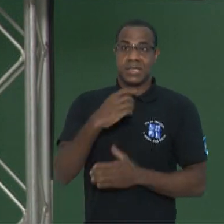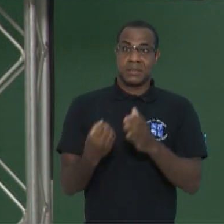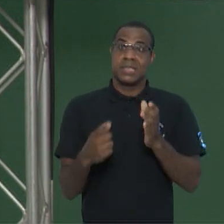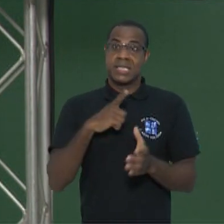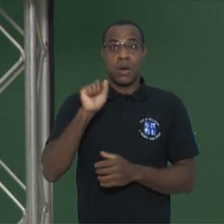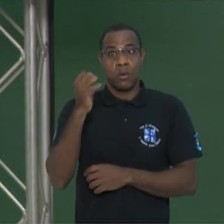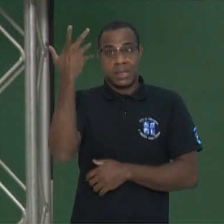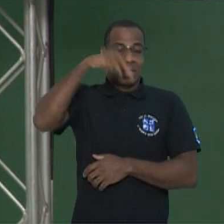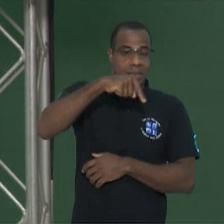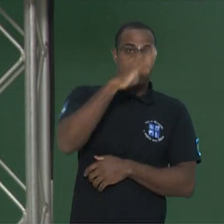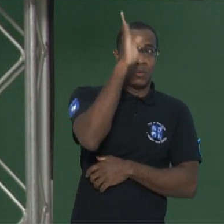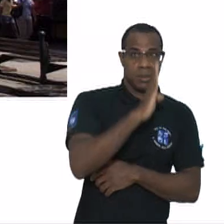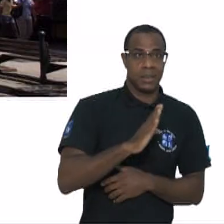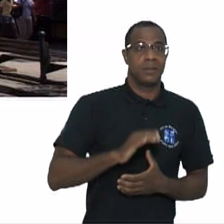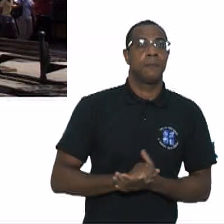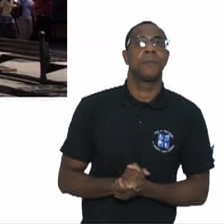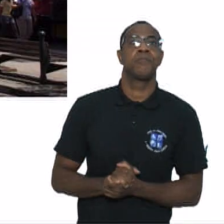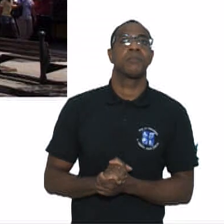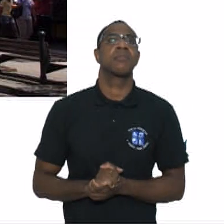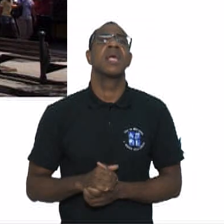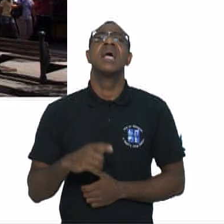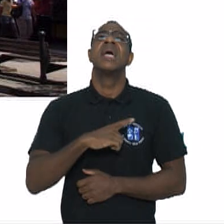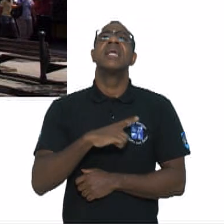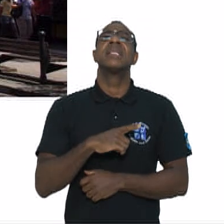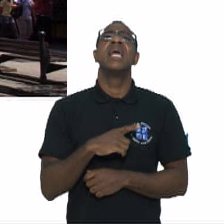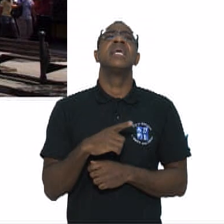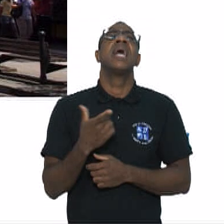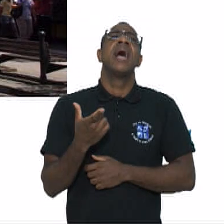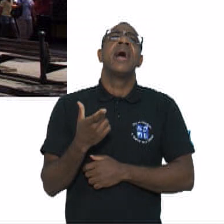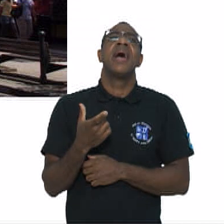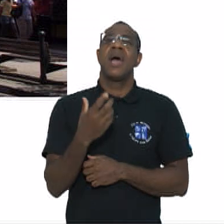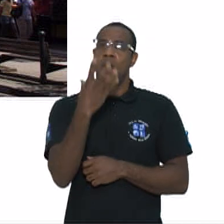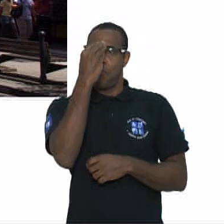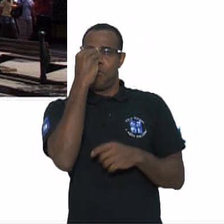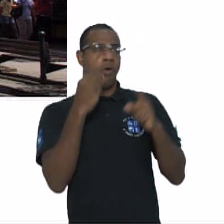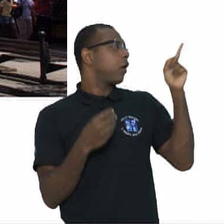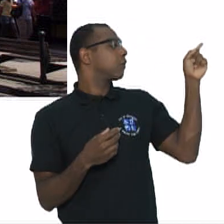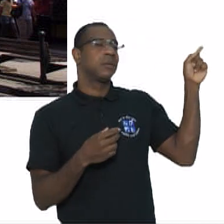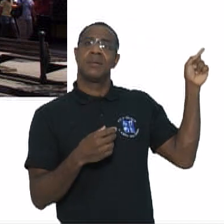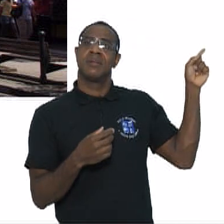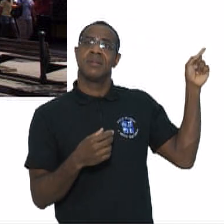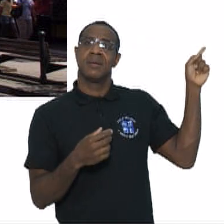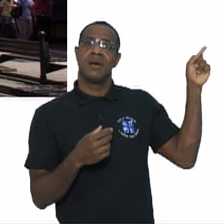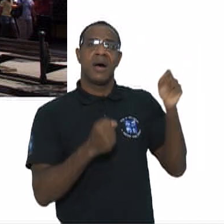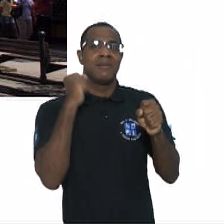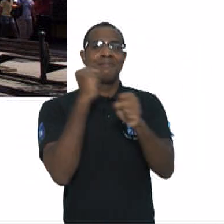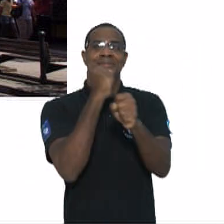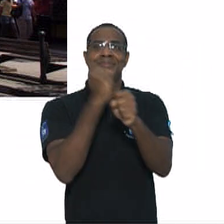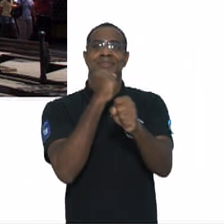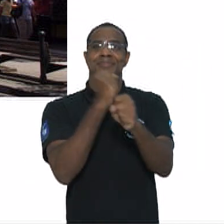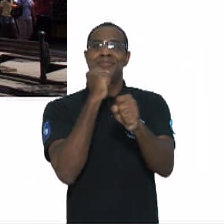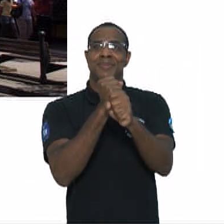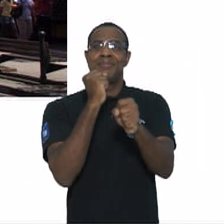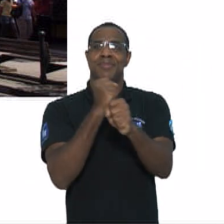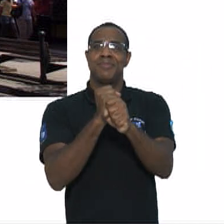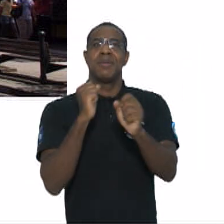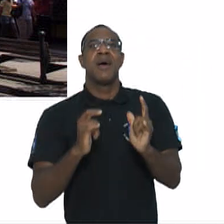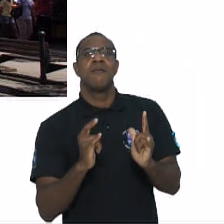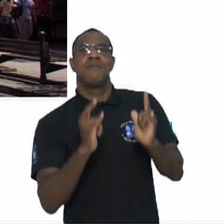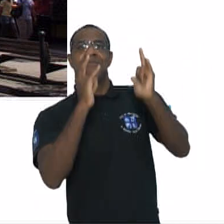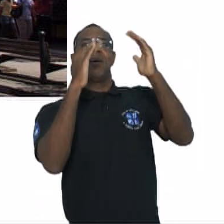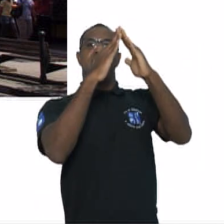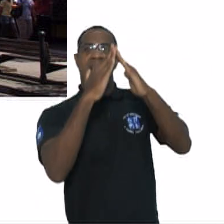né? E aí eu trouxe uma imagem ali que mostra bem isso, né? A arquitetura, nós temos várias cidades brasileiras e de outras partes do